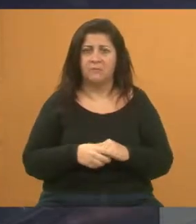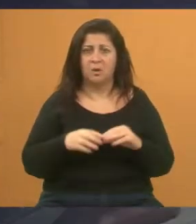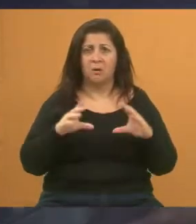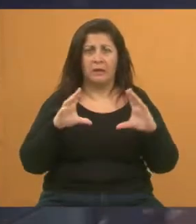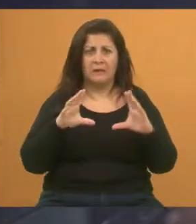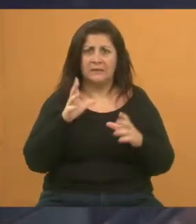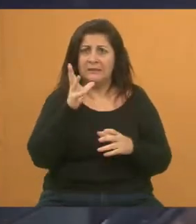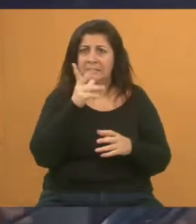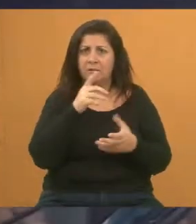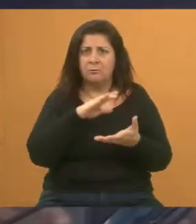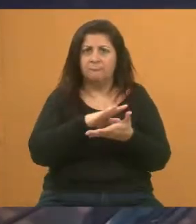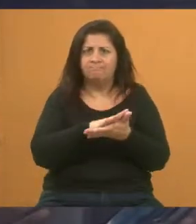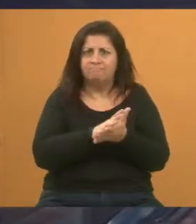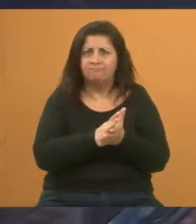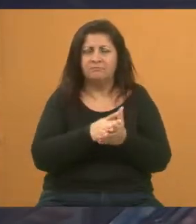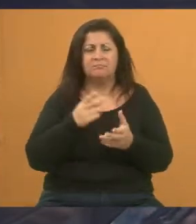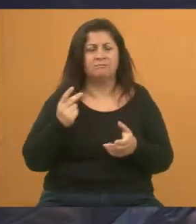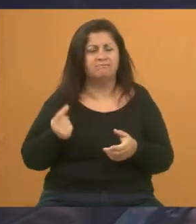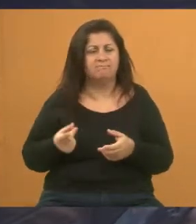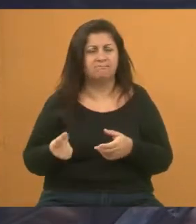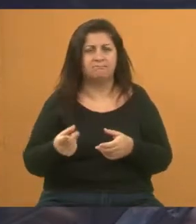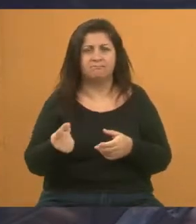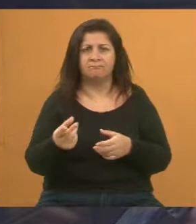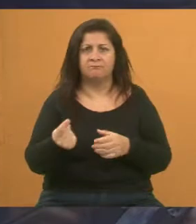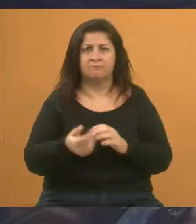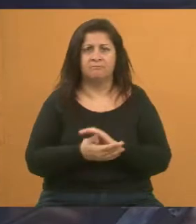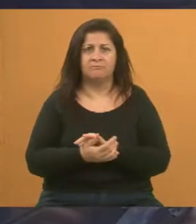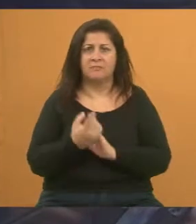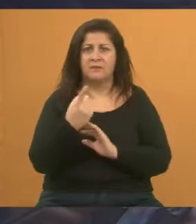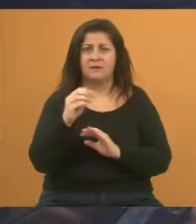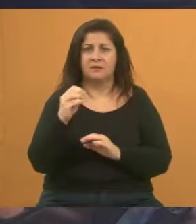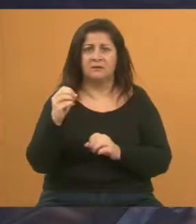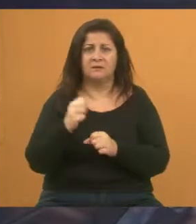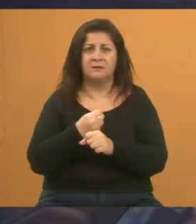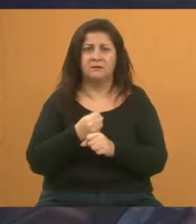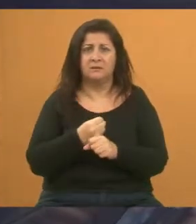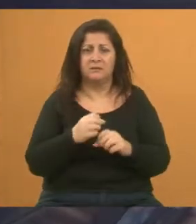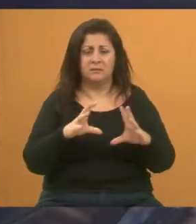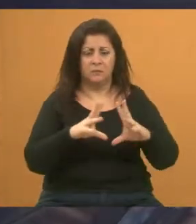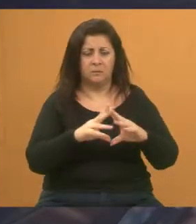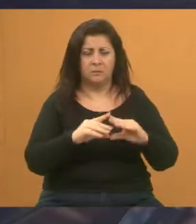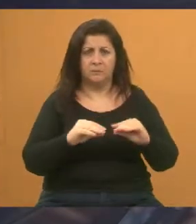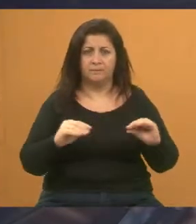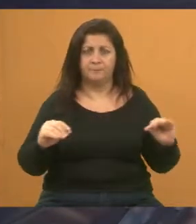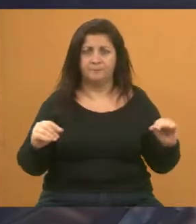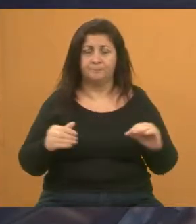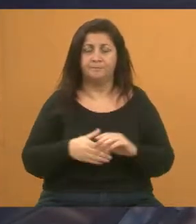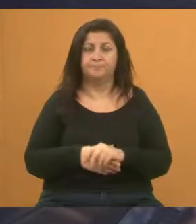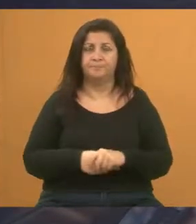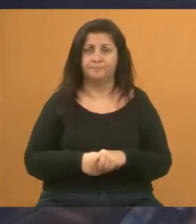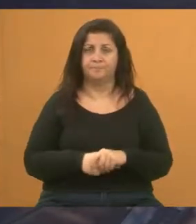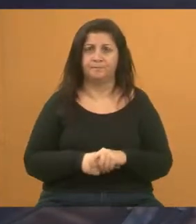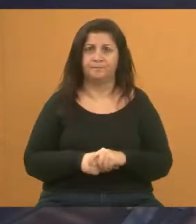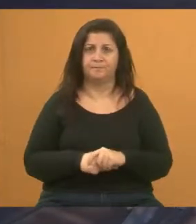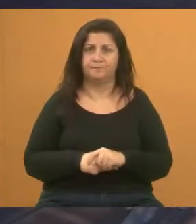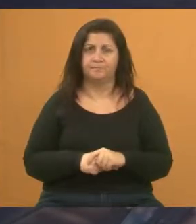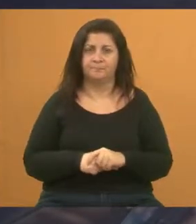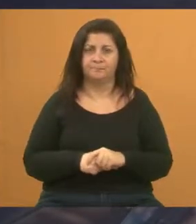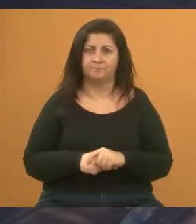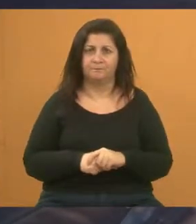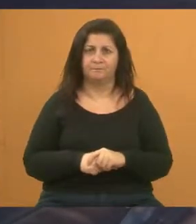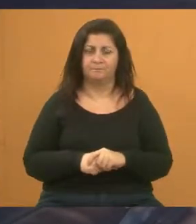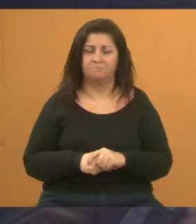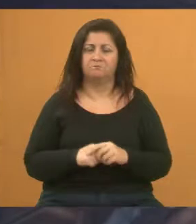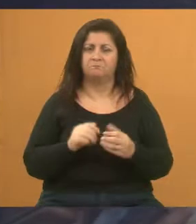decompõe. Fica anos e anos, eu não me engano, 100 anos, né, para se decomporem. Então, tá